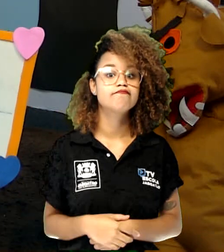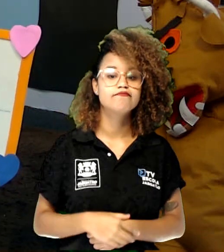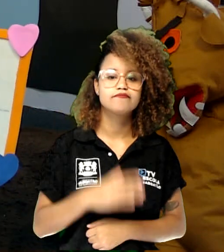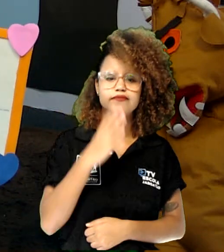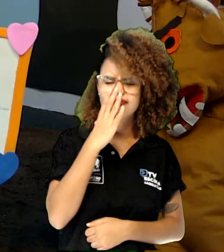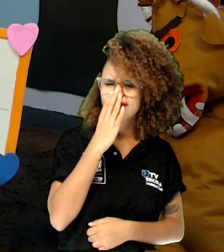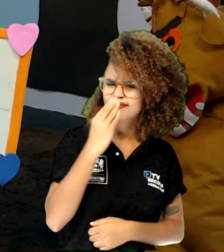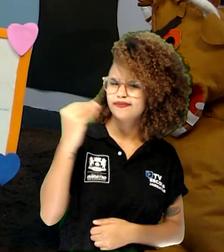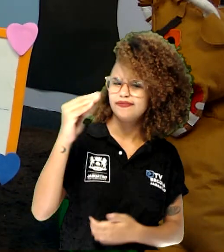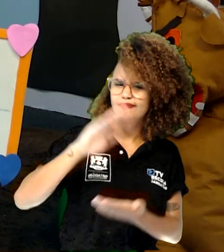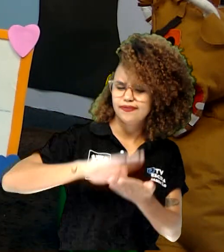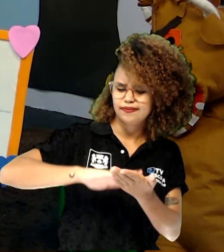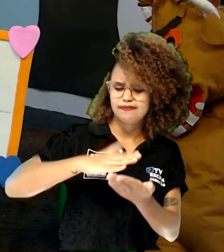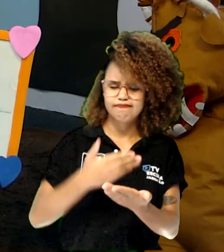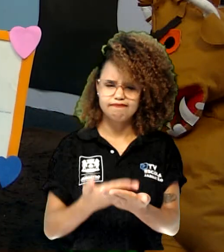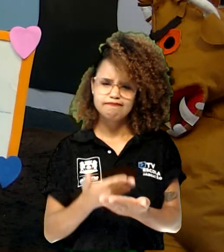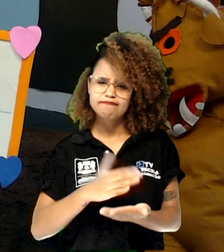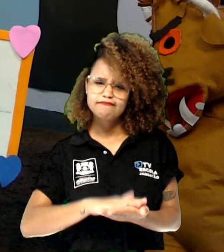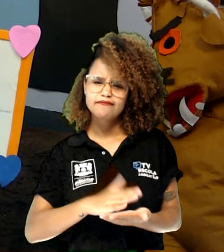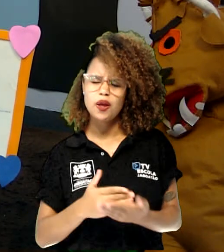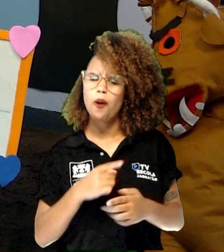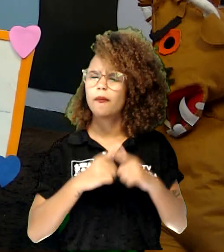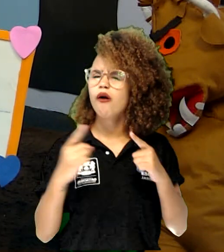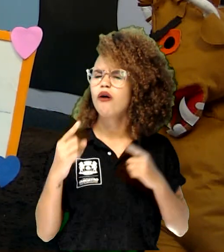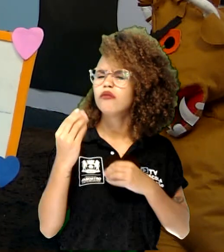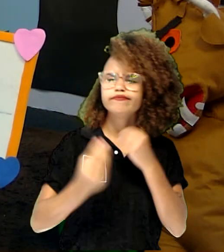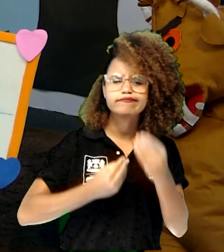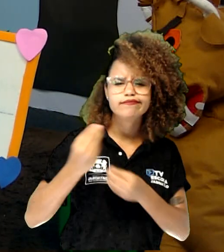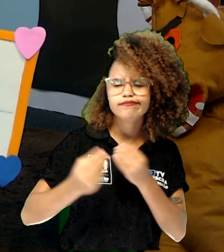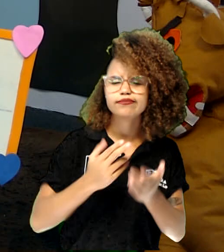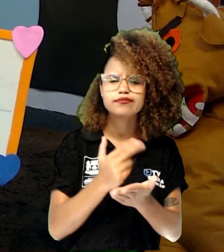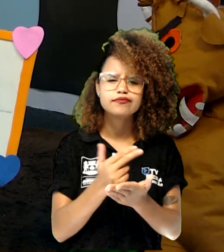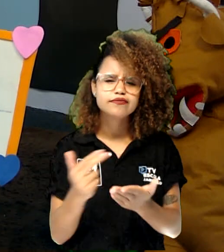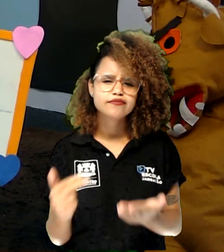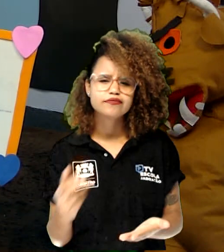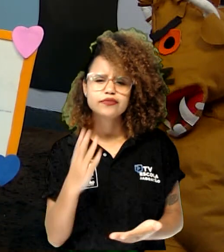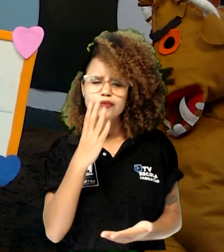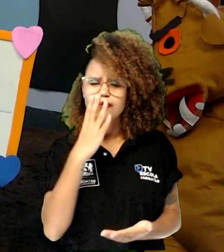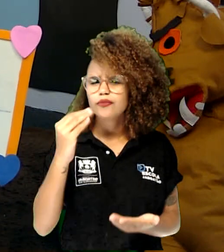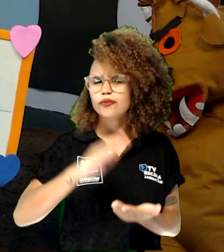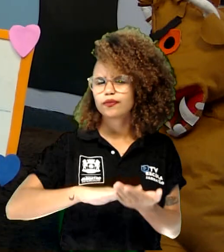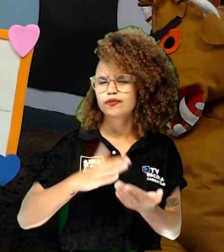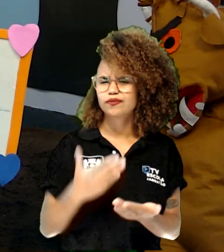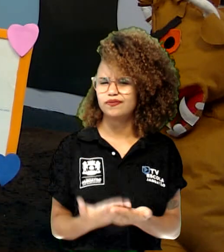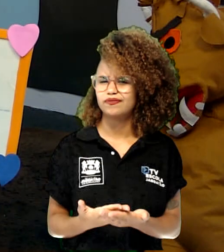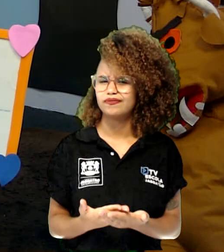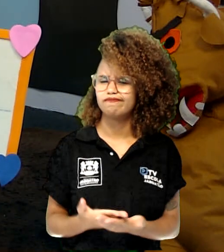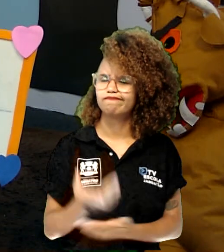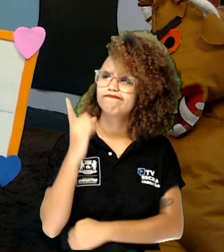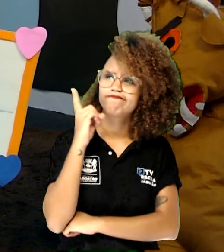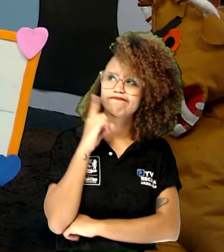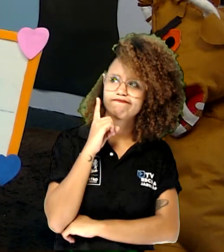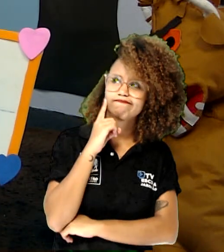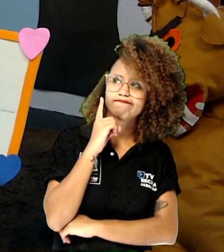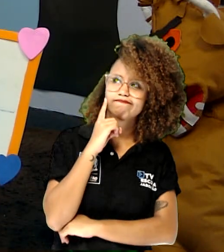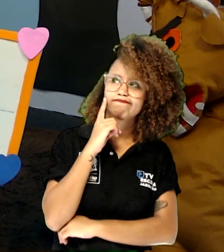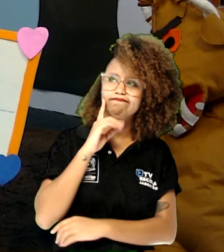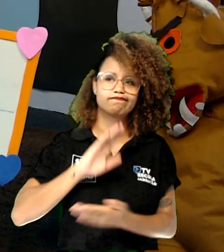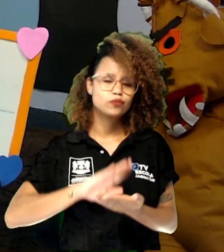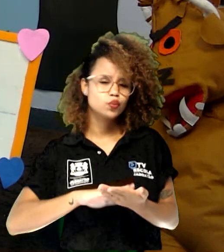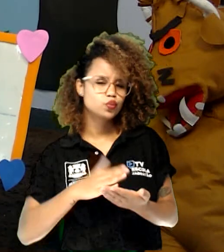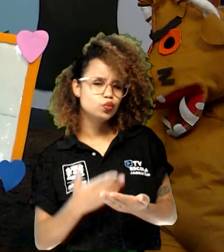Raposa frita! Mas como é o desenho de uma raposa frita? Frita,